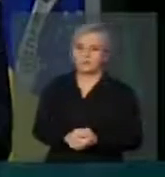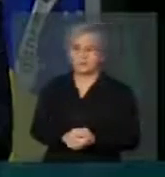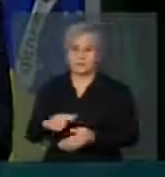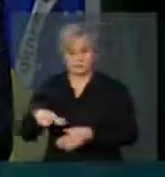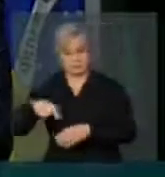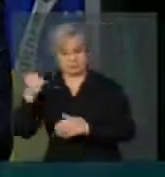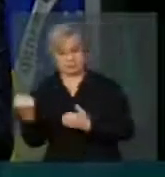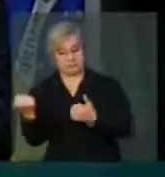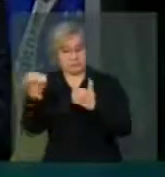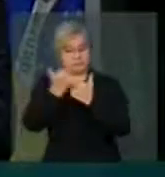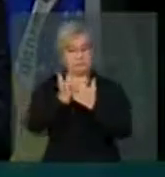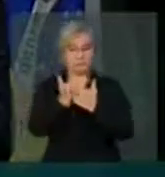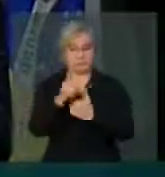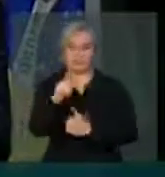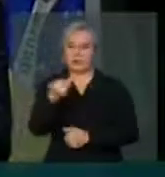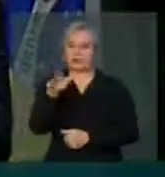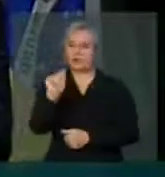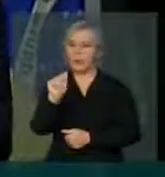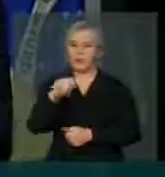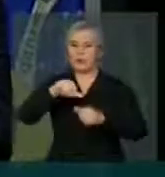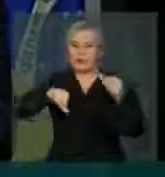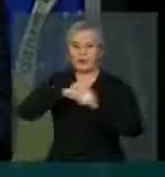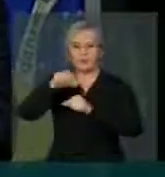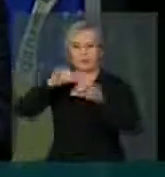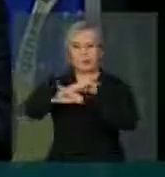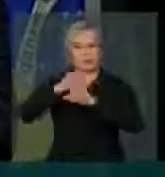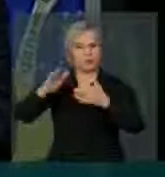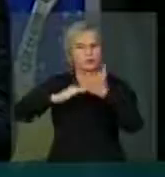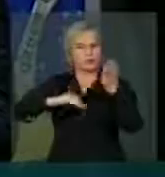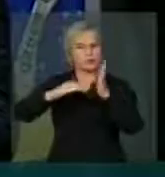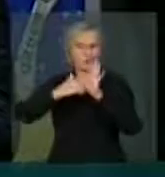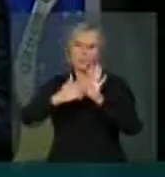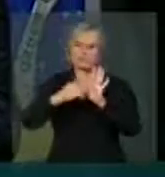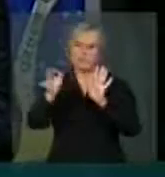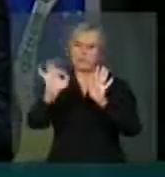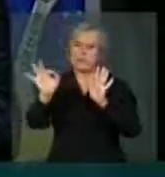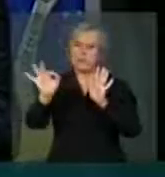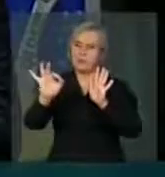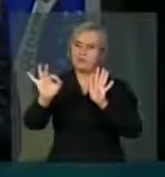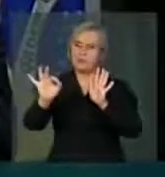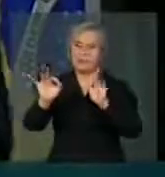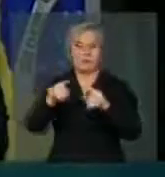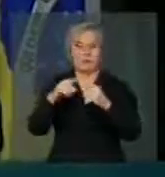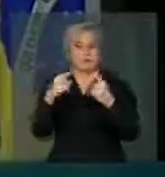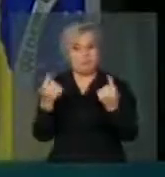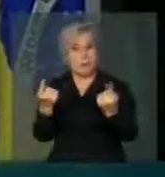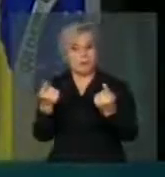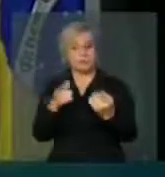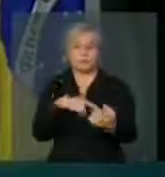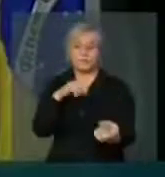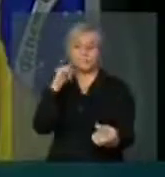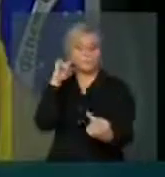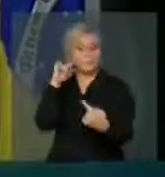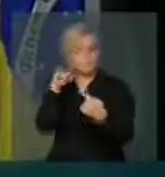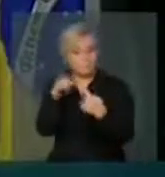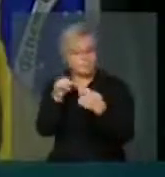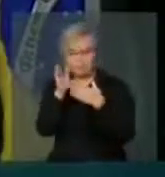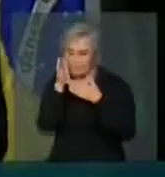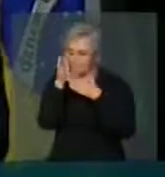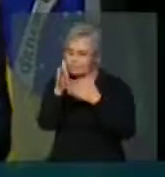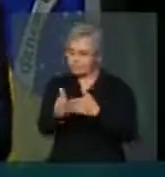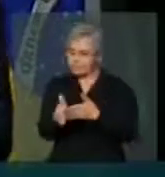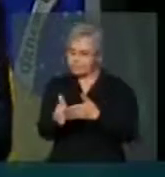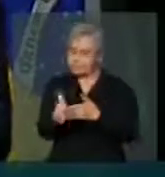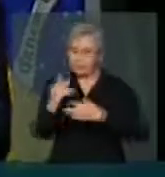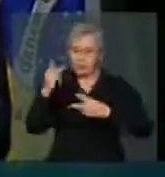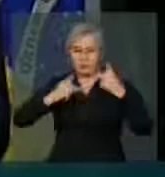Eleito, Lula não fez a mudança anunciada, mas, acertadamente, manteve a política